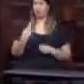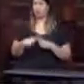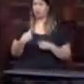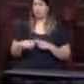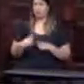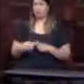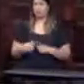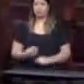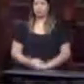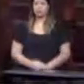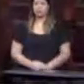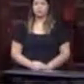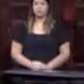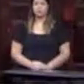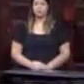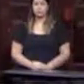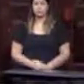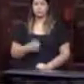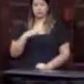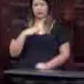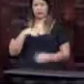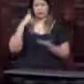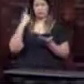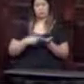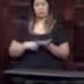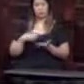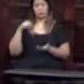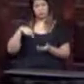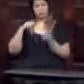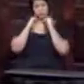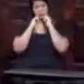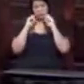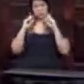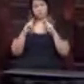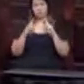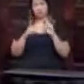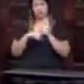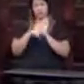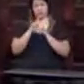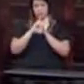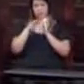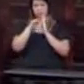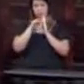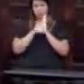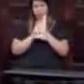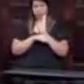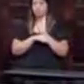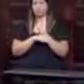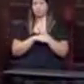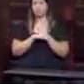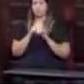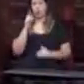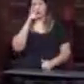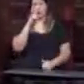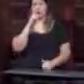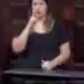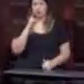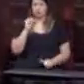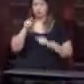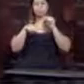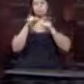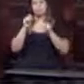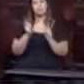razões. Há um acordo nessa casa em antecipar receita para fazer face à crise do